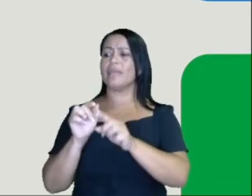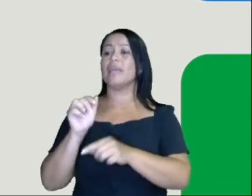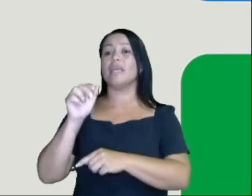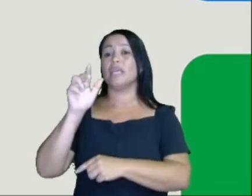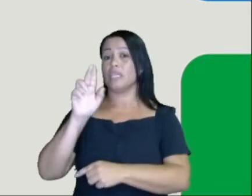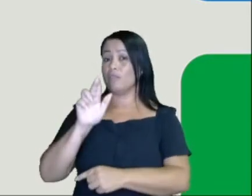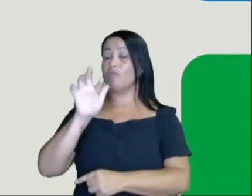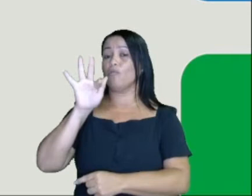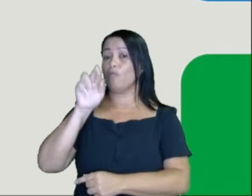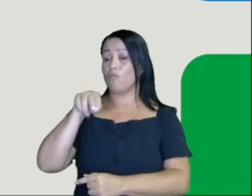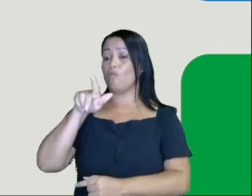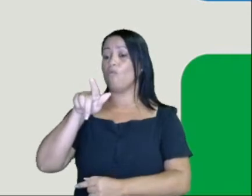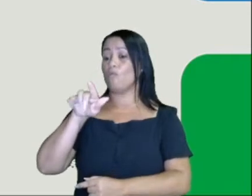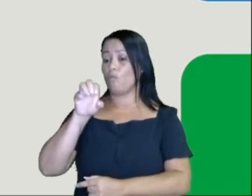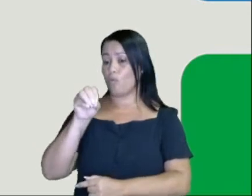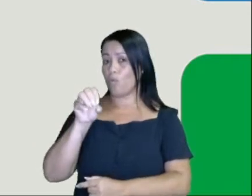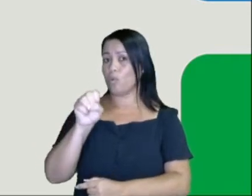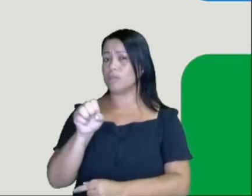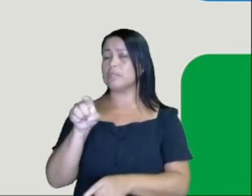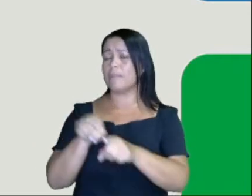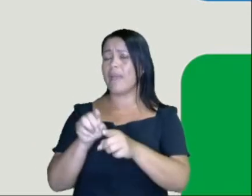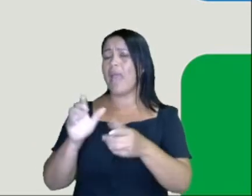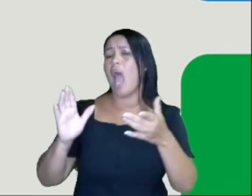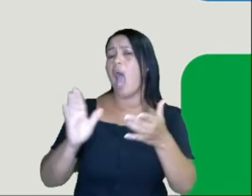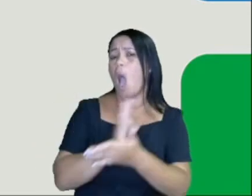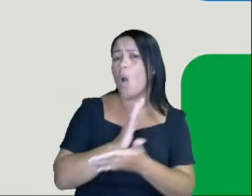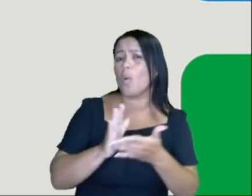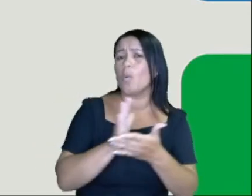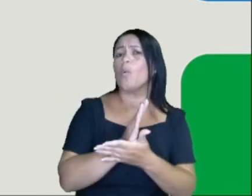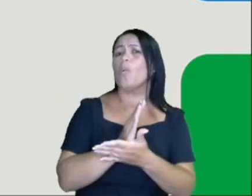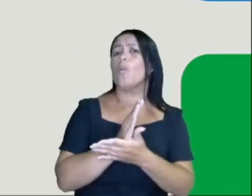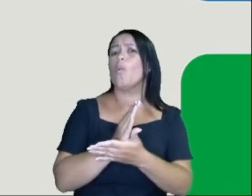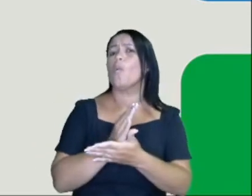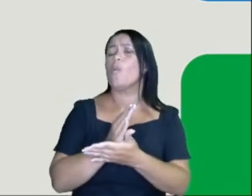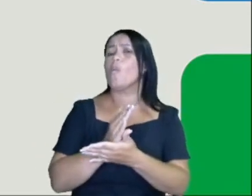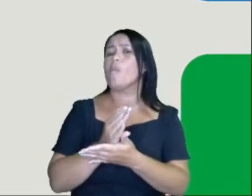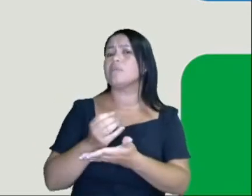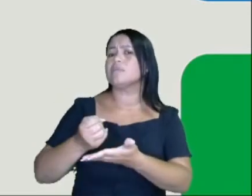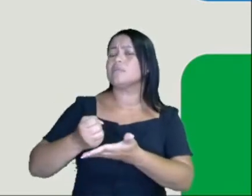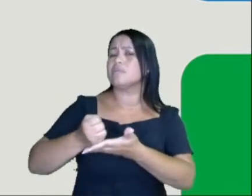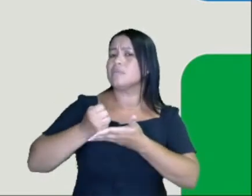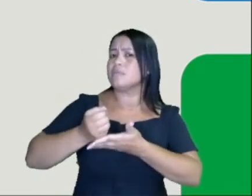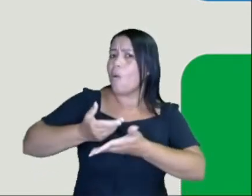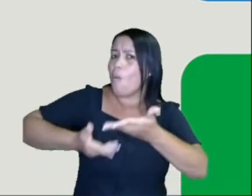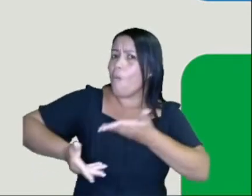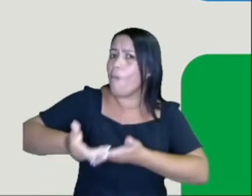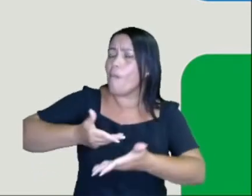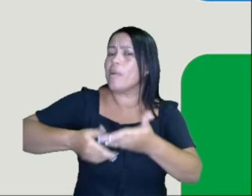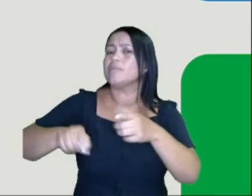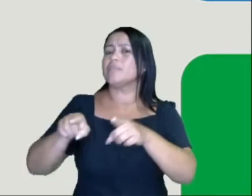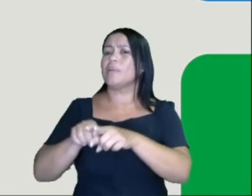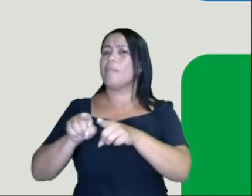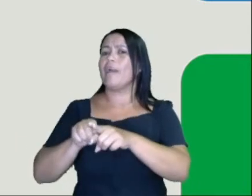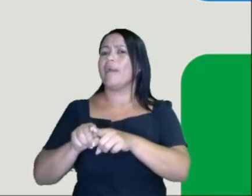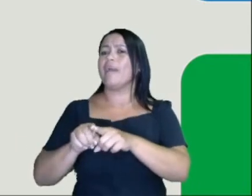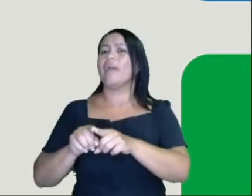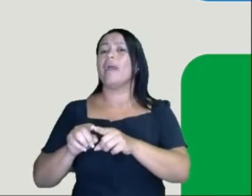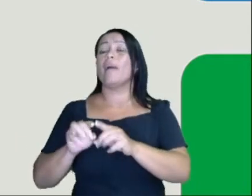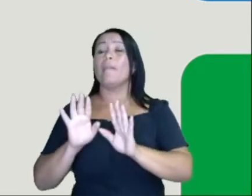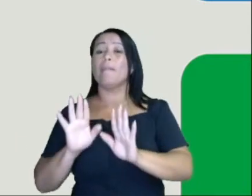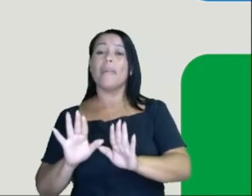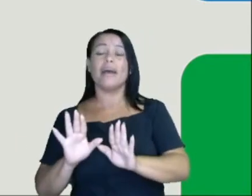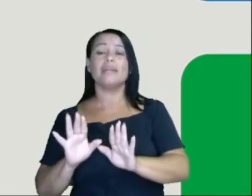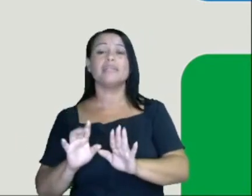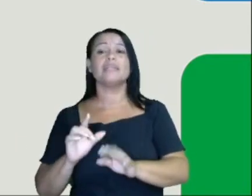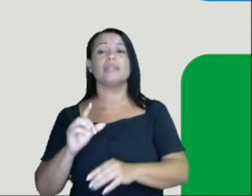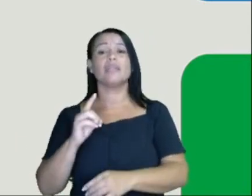as espécies são beneficiadas nessa relação, sendo que uma espécie não é